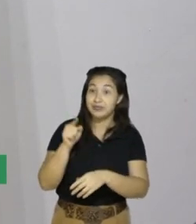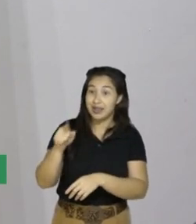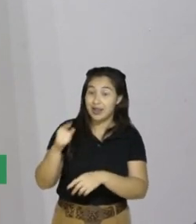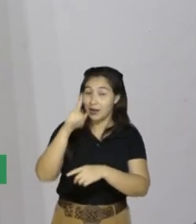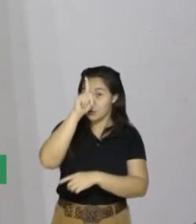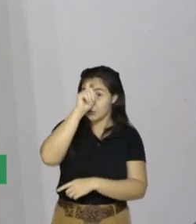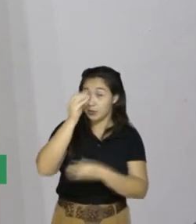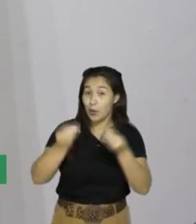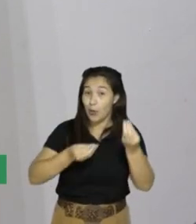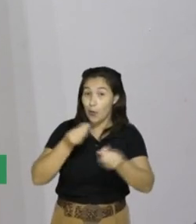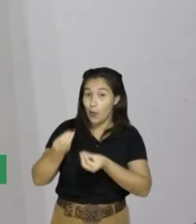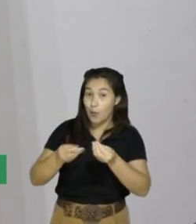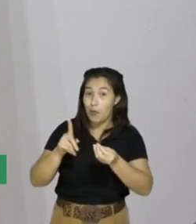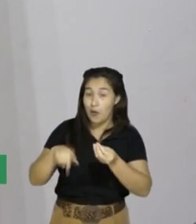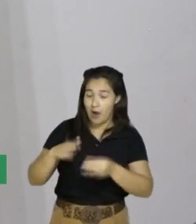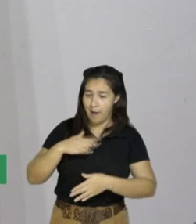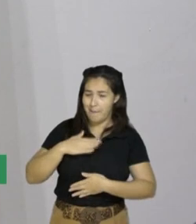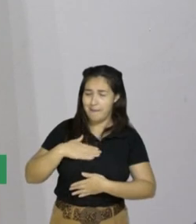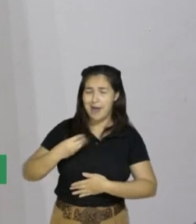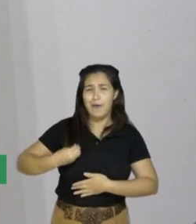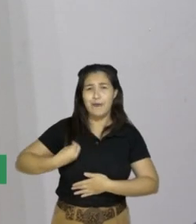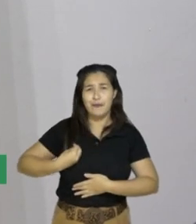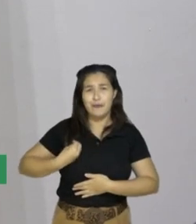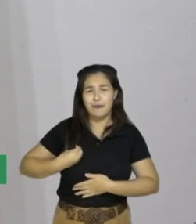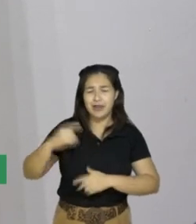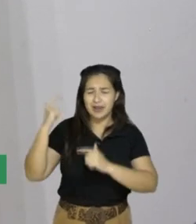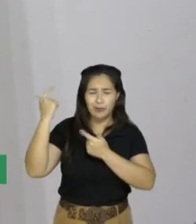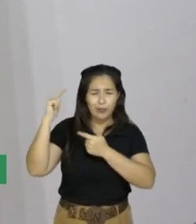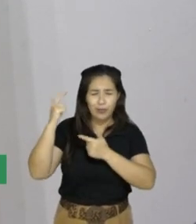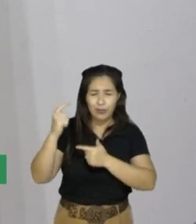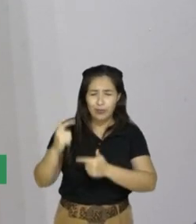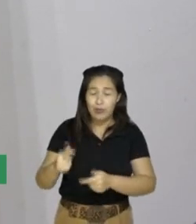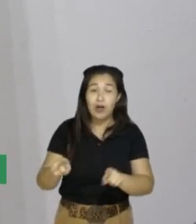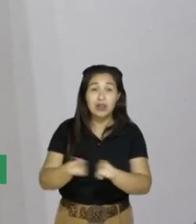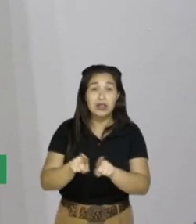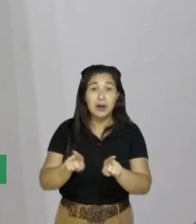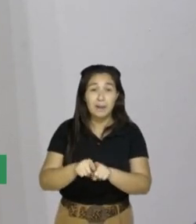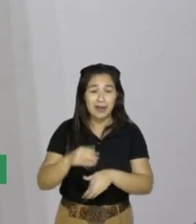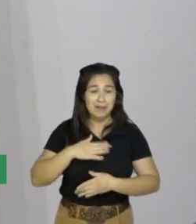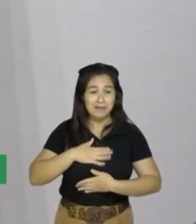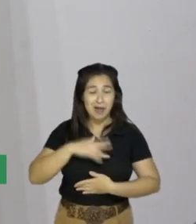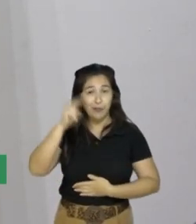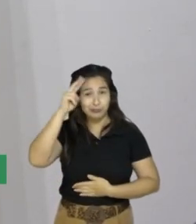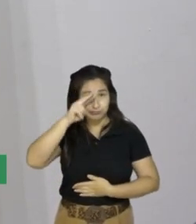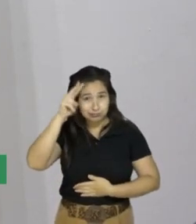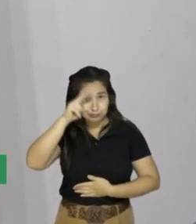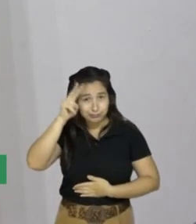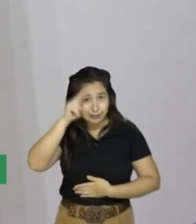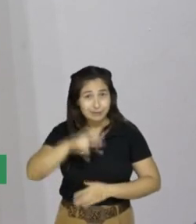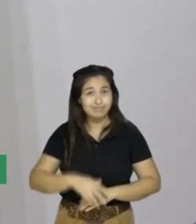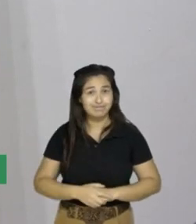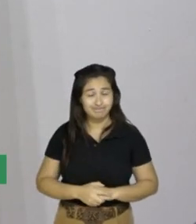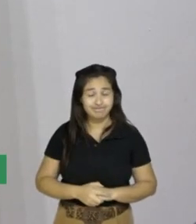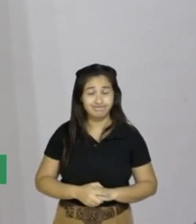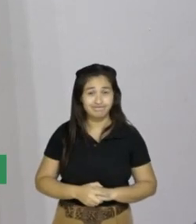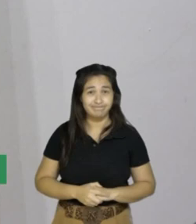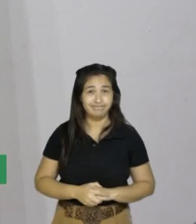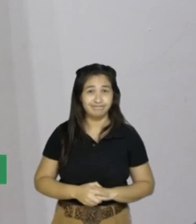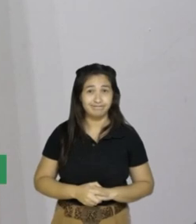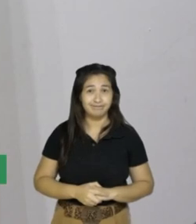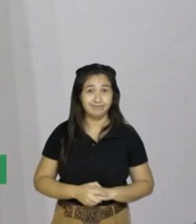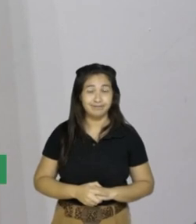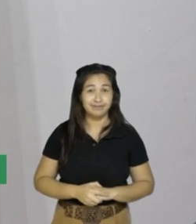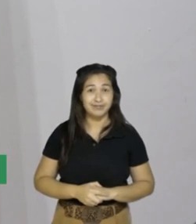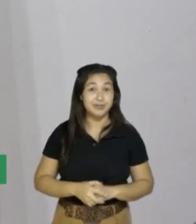faz parte da minha vida e faz parte da minha história Por